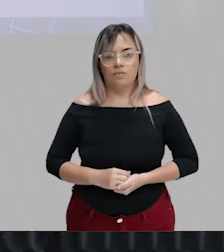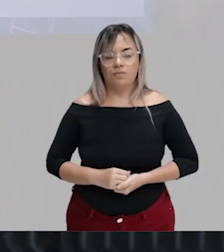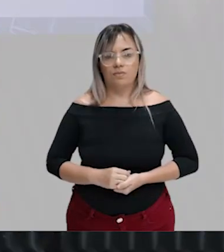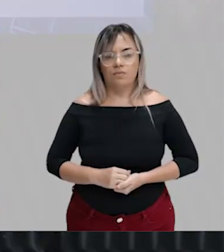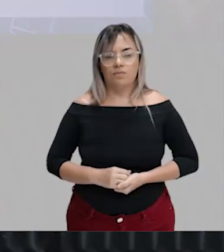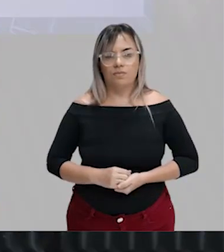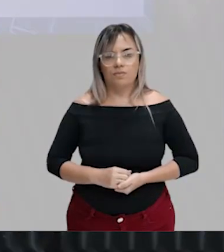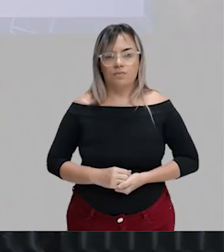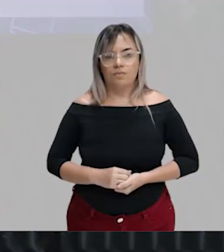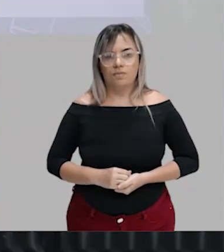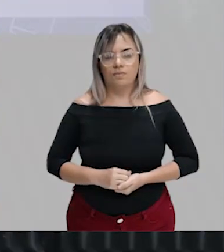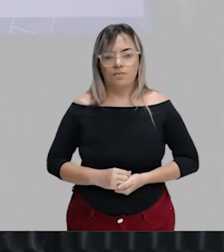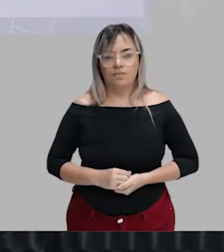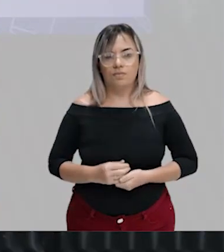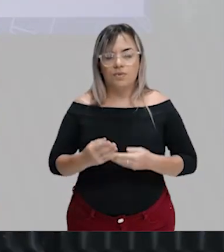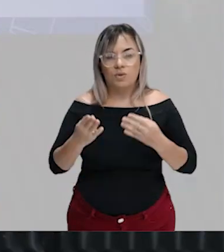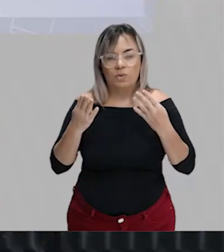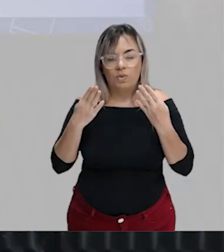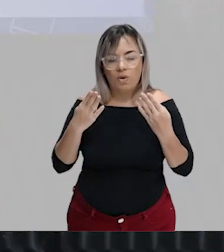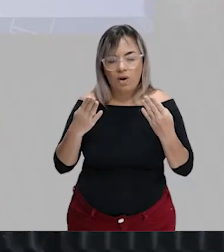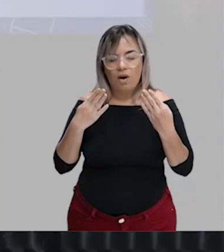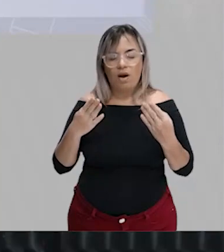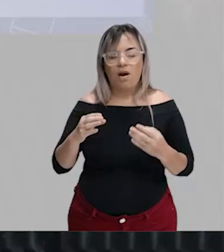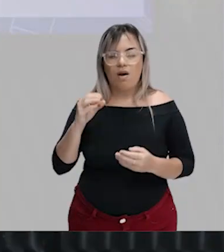o calor,